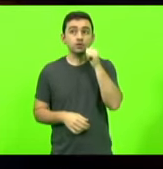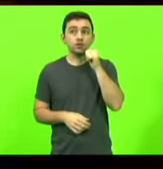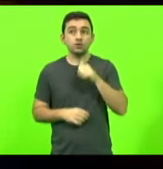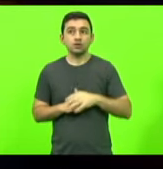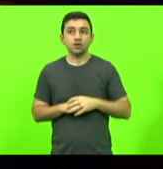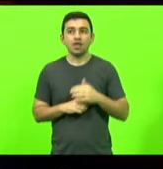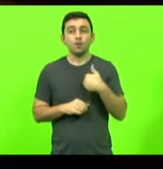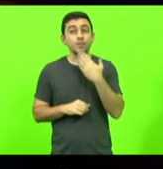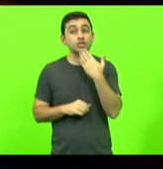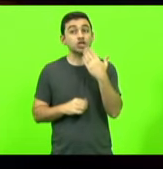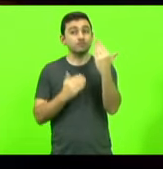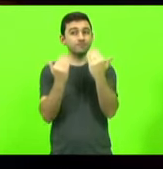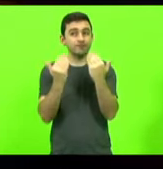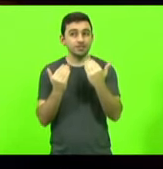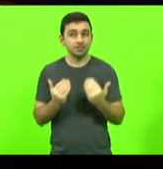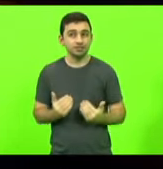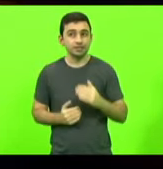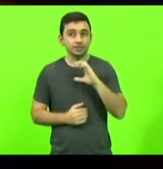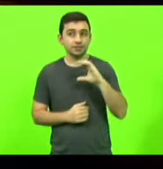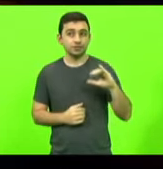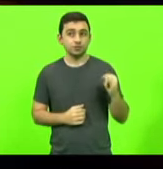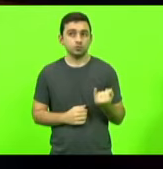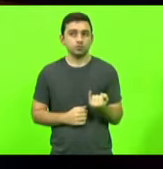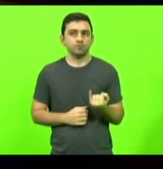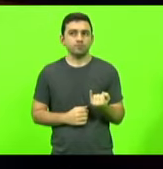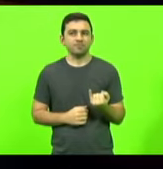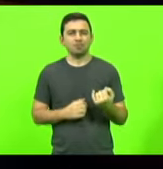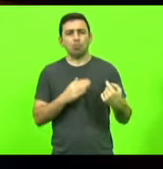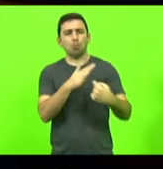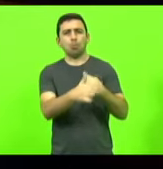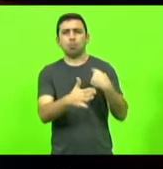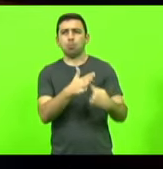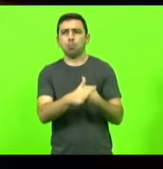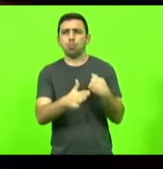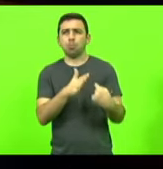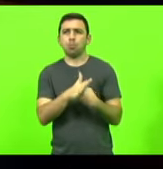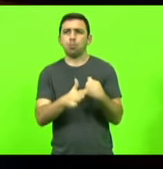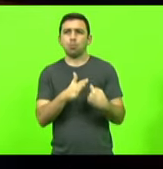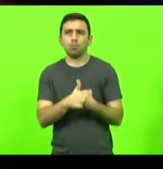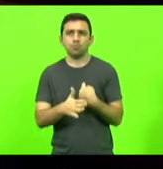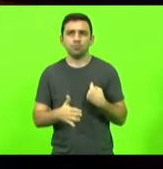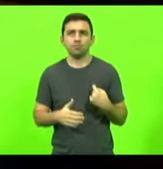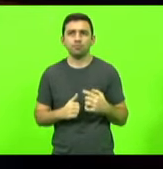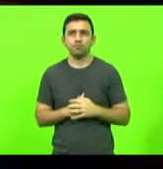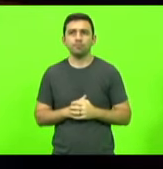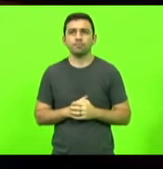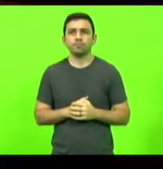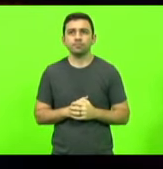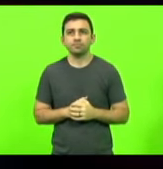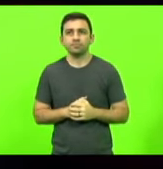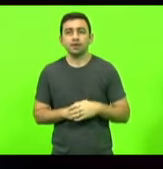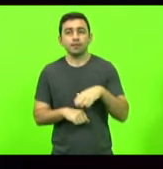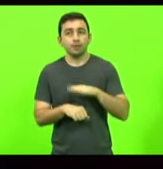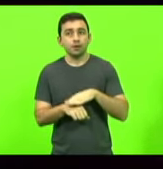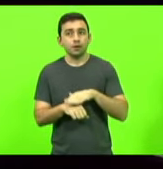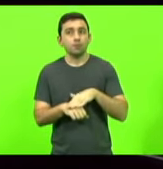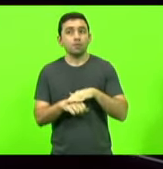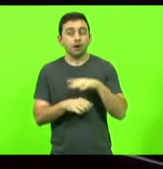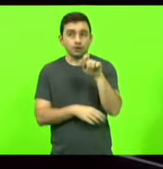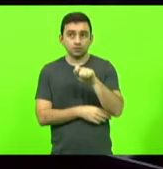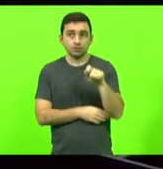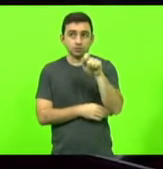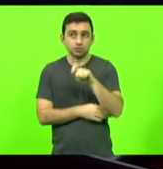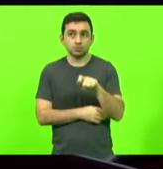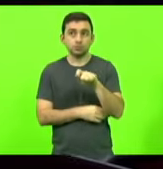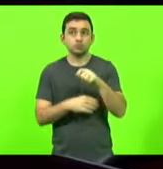pedi vista na CCJ, foi muito questionado. Inclusive, as associações que se manifestaram,